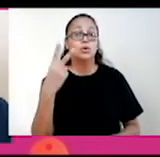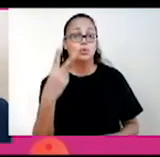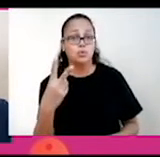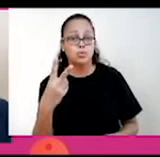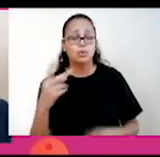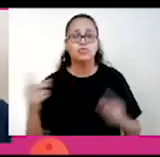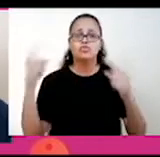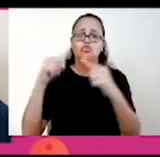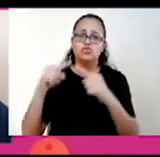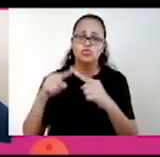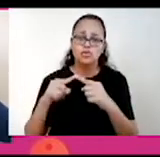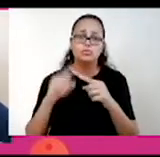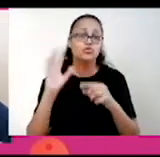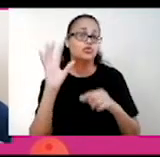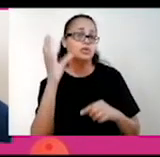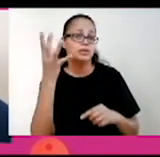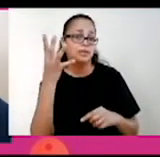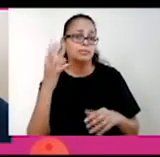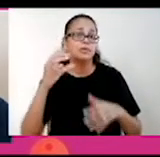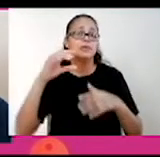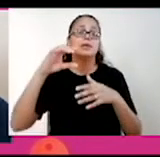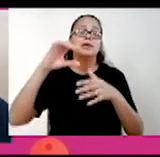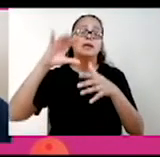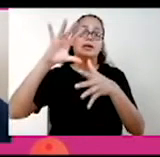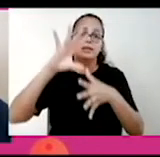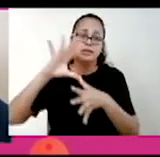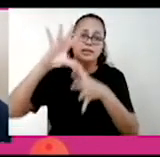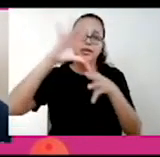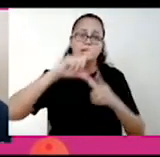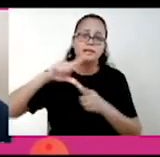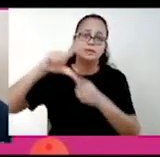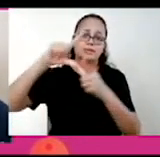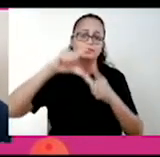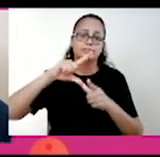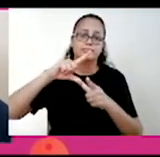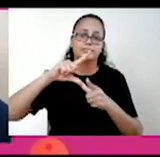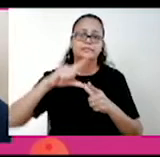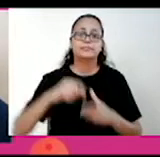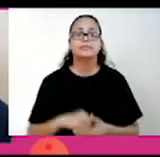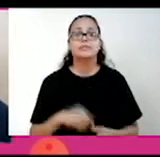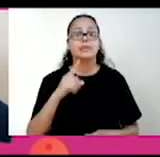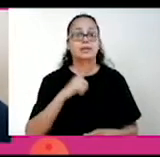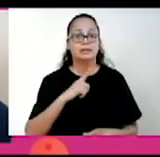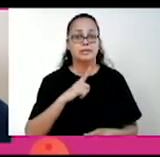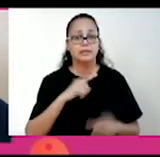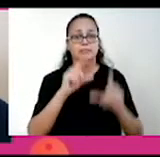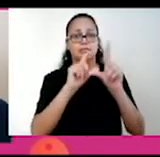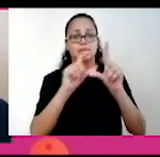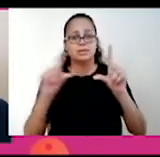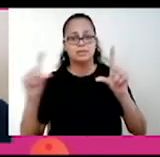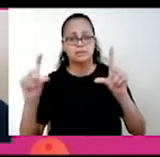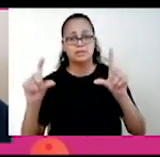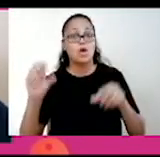clima da América Latina. América Latina, tipos de clima, é o título desse mapa. Nós temos aqui a legenda,